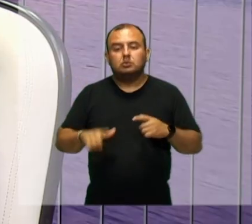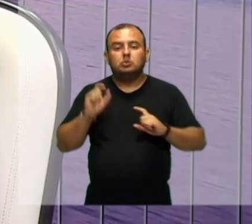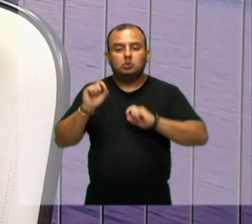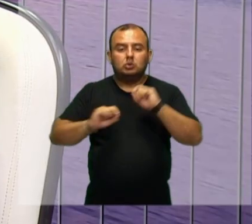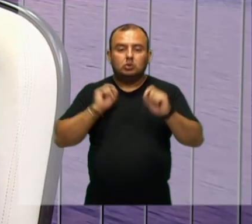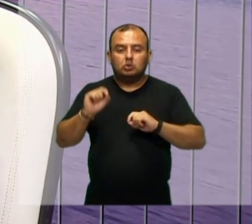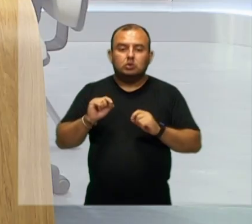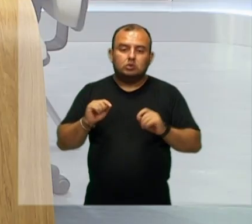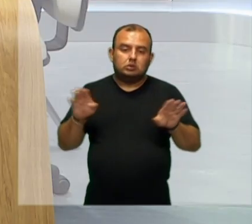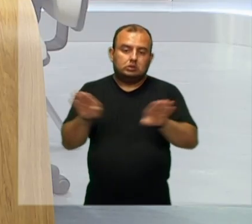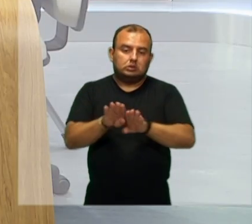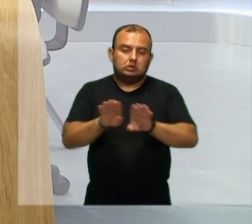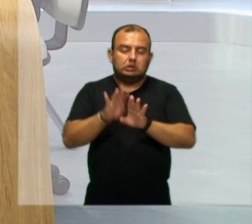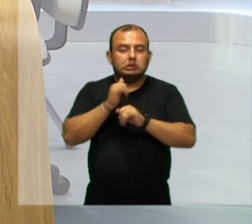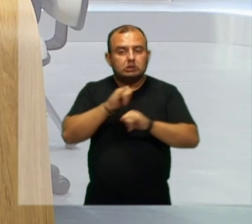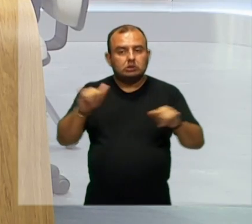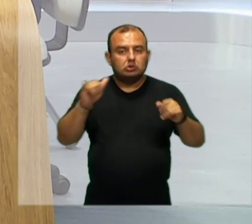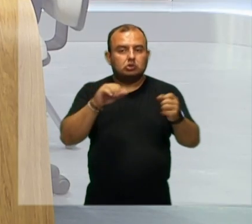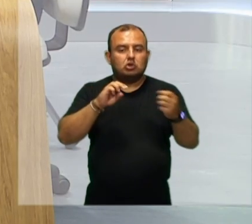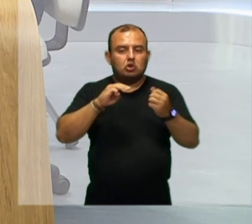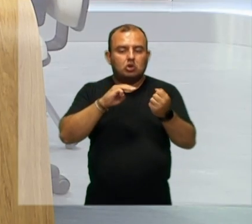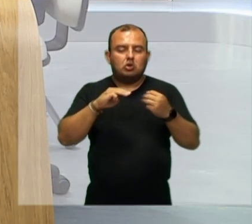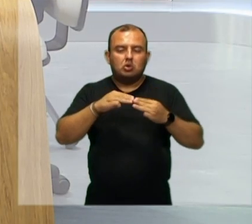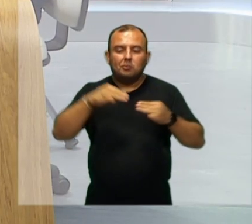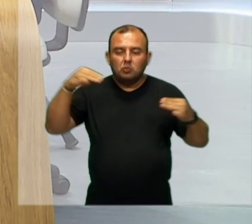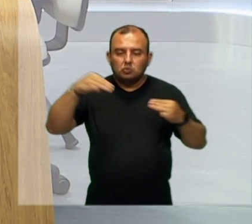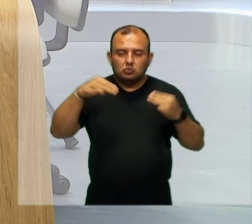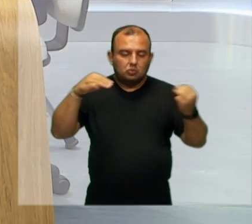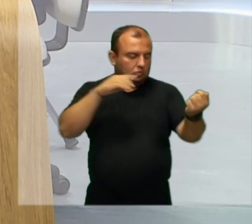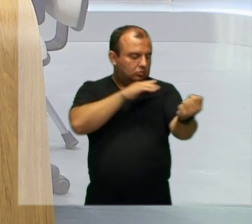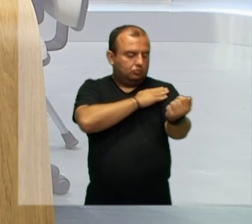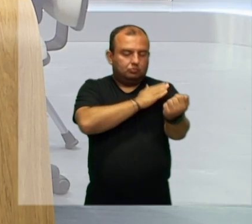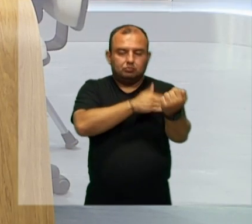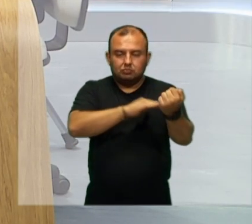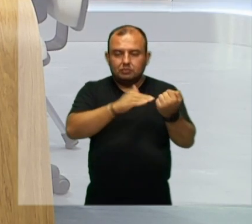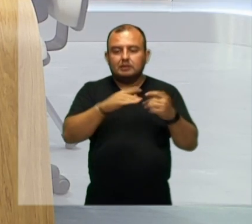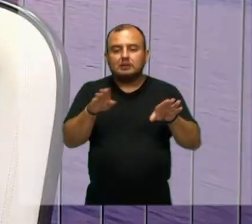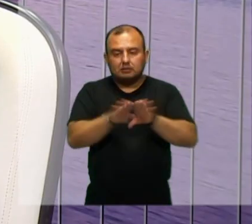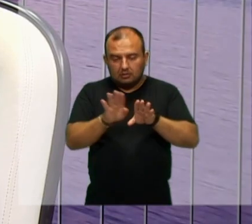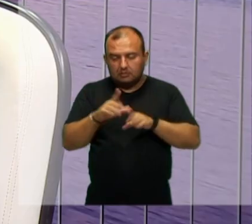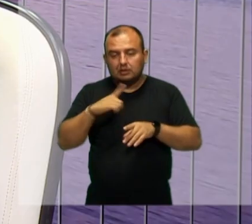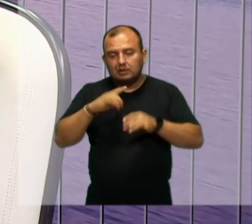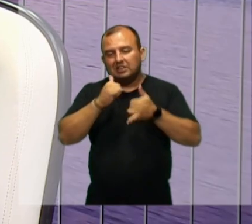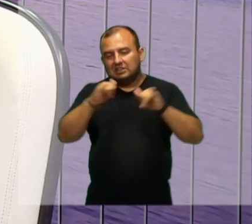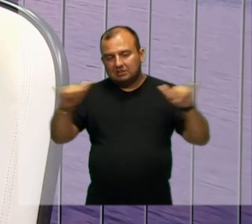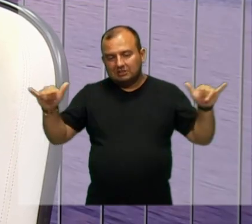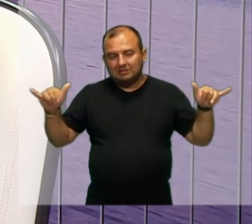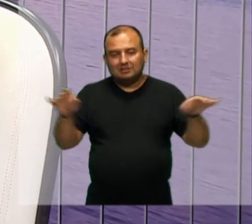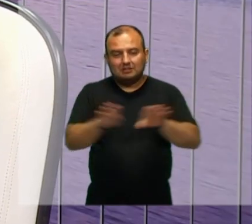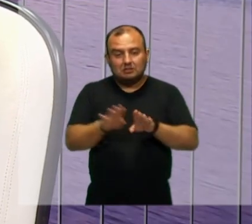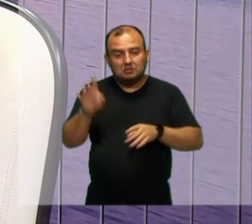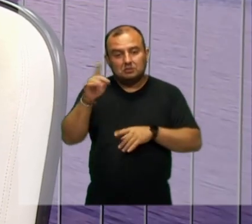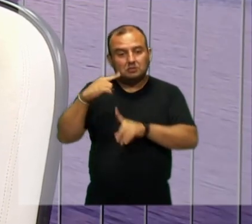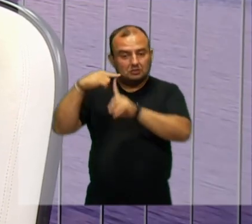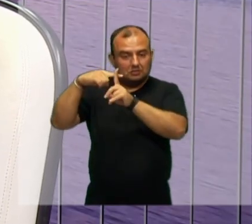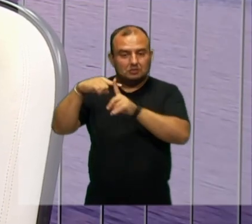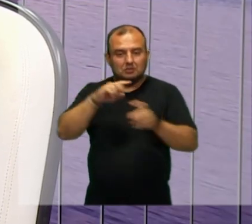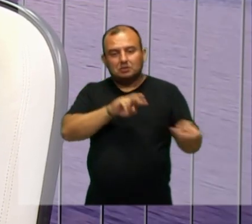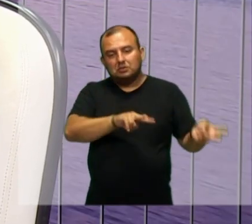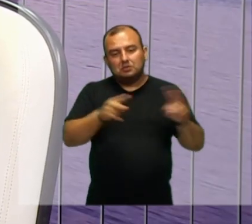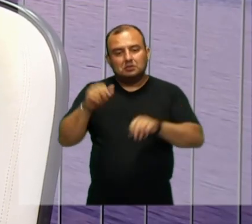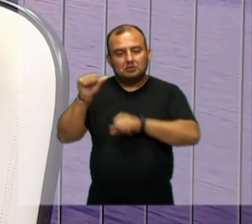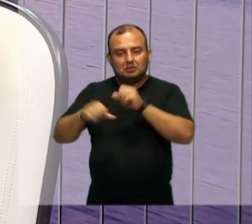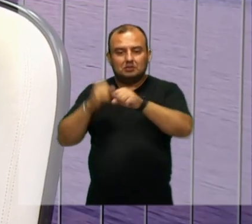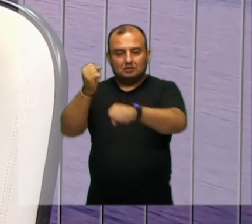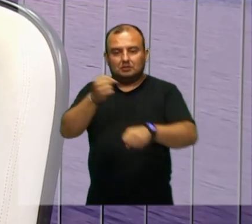ter muita também energia. Músculos para ter energia, para ter força e assim por diante. Então, um dos pontos positivos de mudar para canoagem é